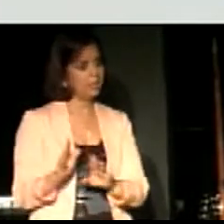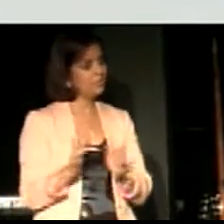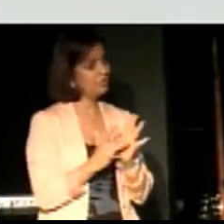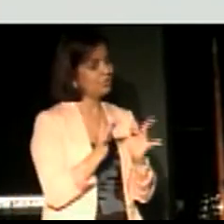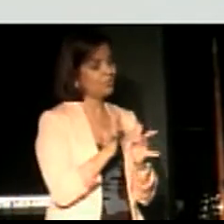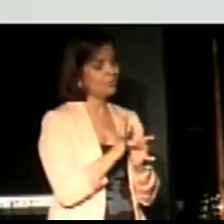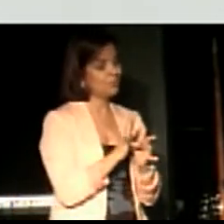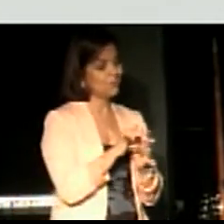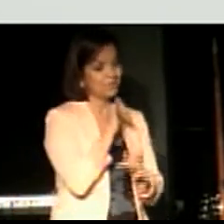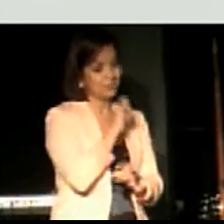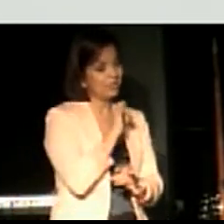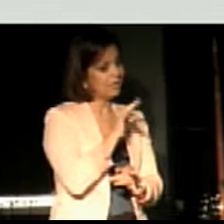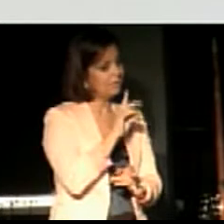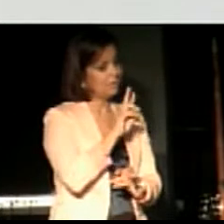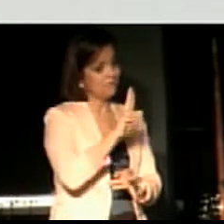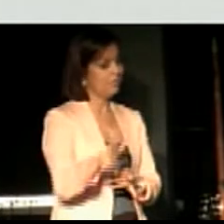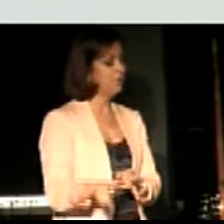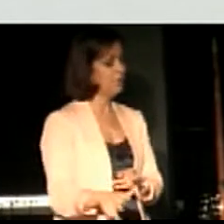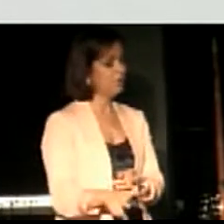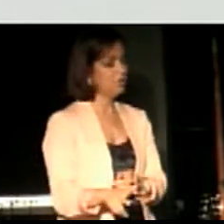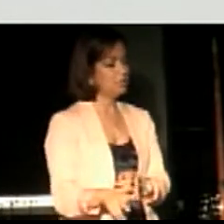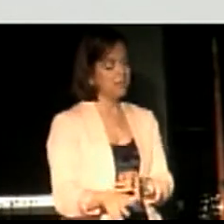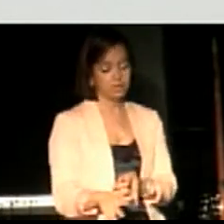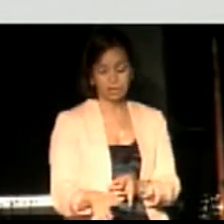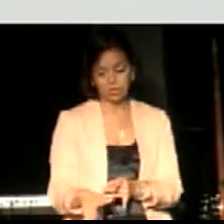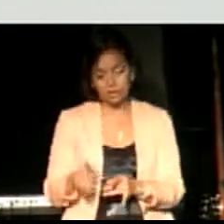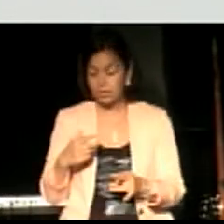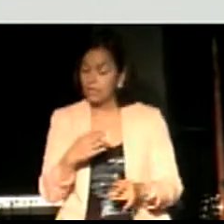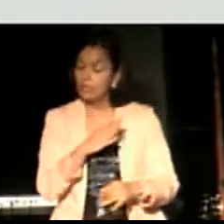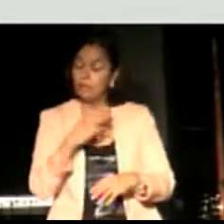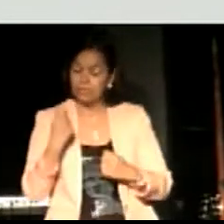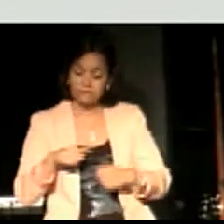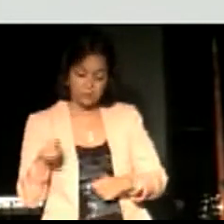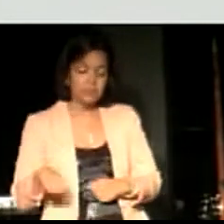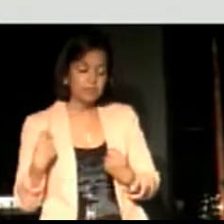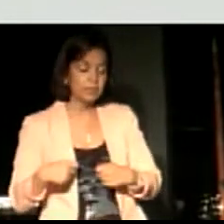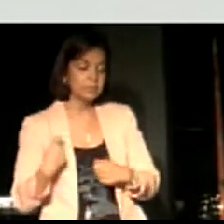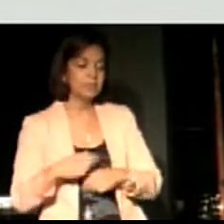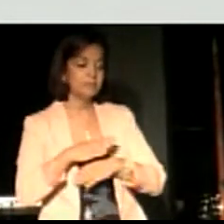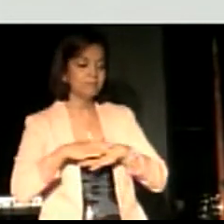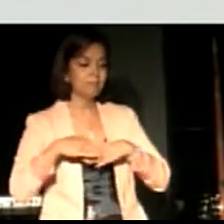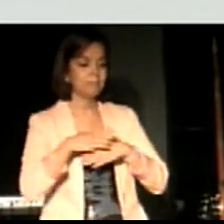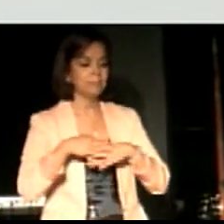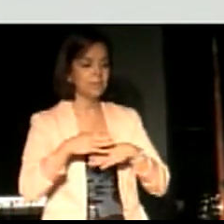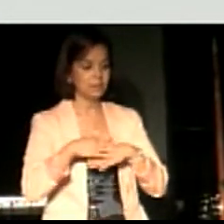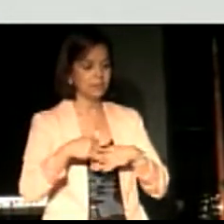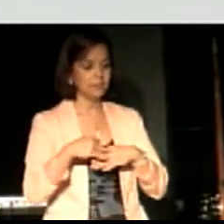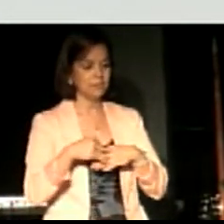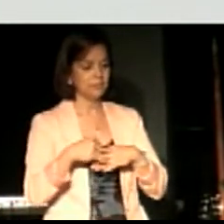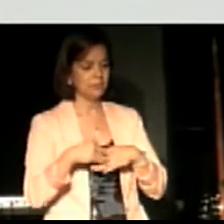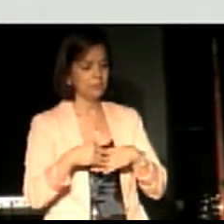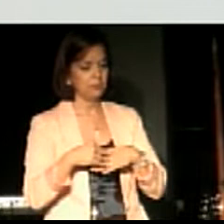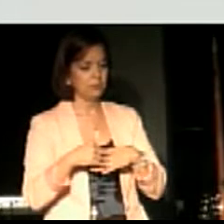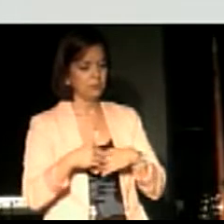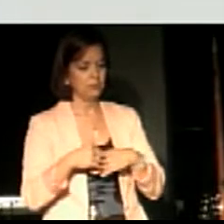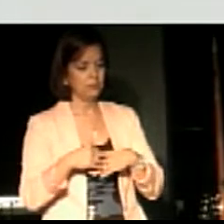Se preciso for por causa do reino, abra mão daquilo que é seu direito. Mas eu